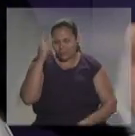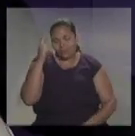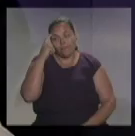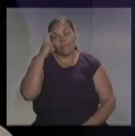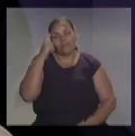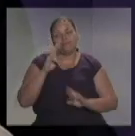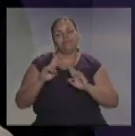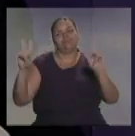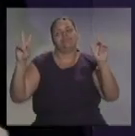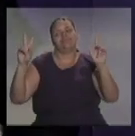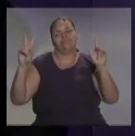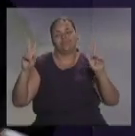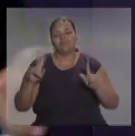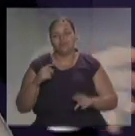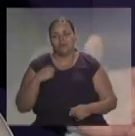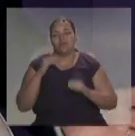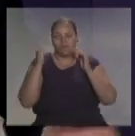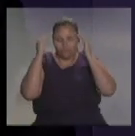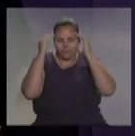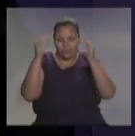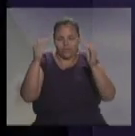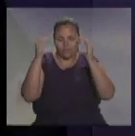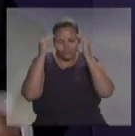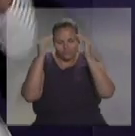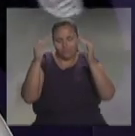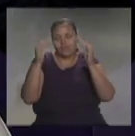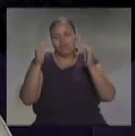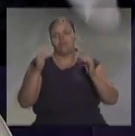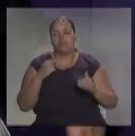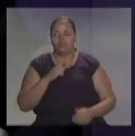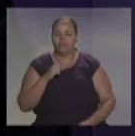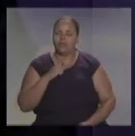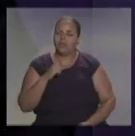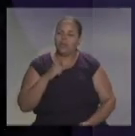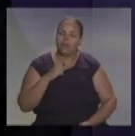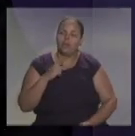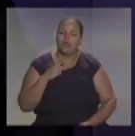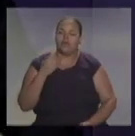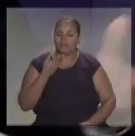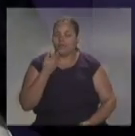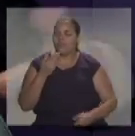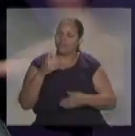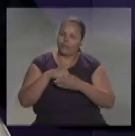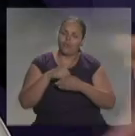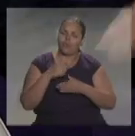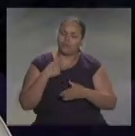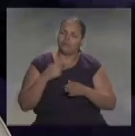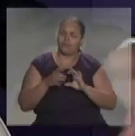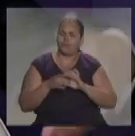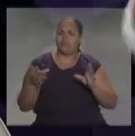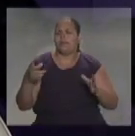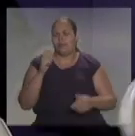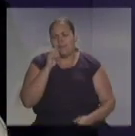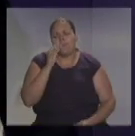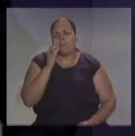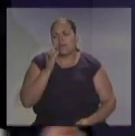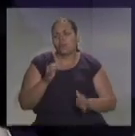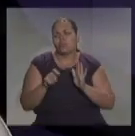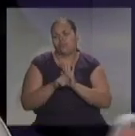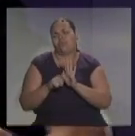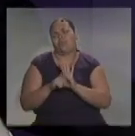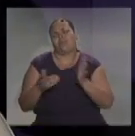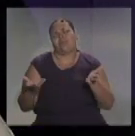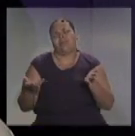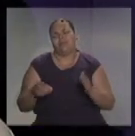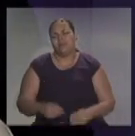pessoas que pensam diferente. Respeito. Né? Tem um candidato que diz que vota em mim porque eu vou liberar a maconha. E